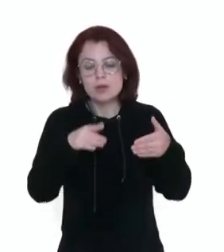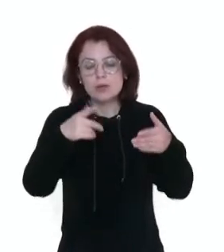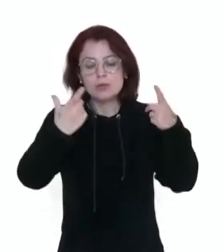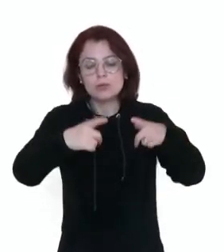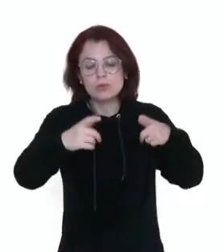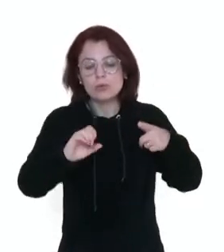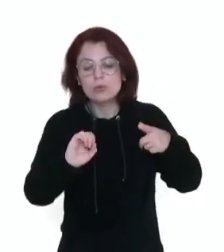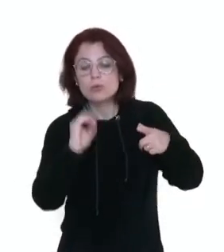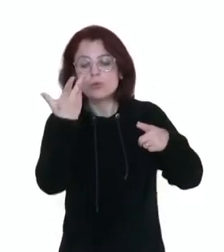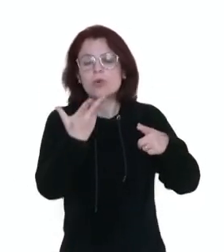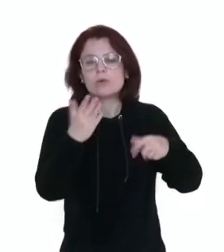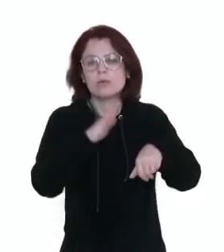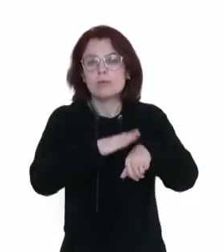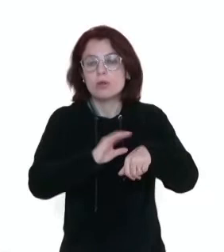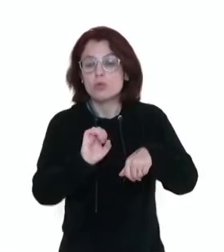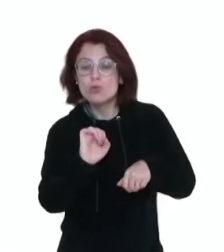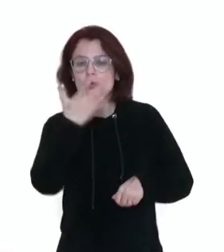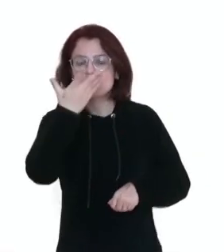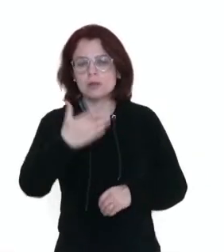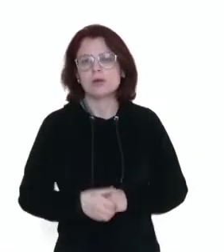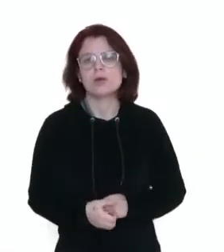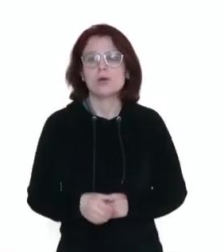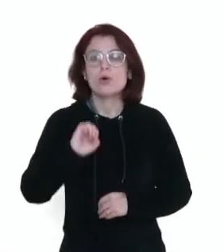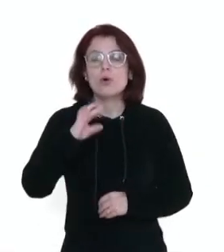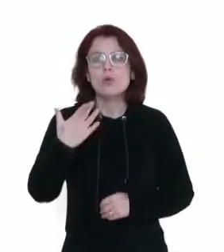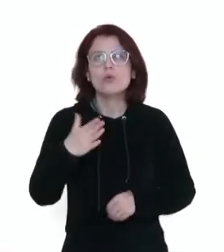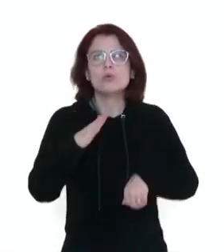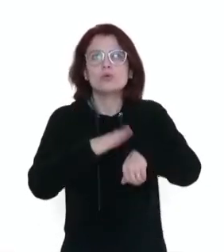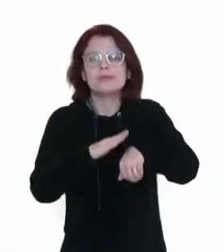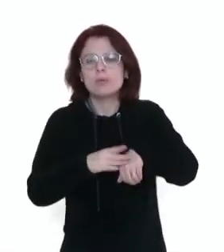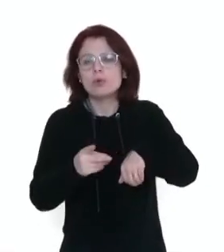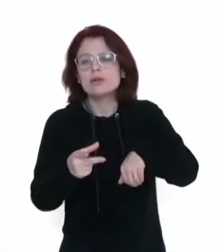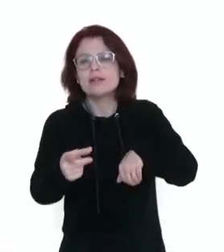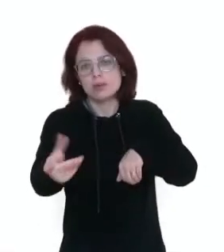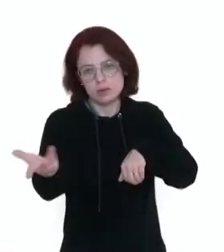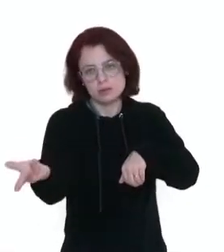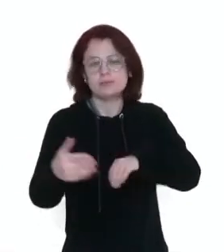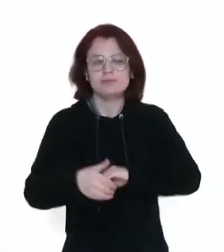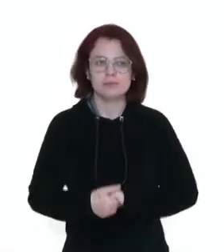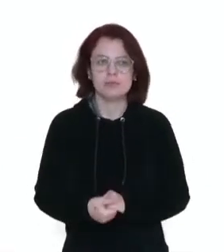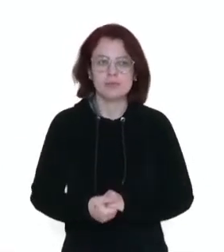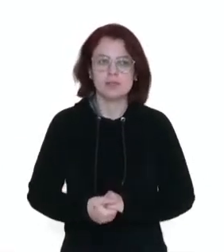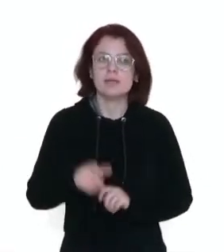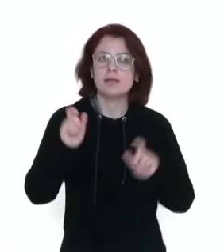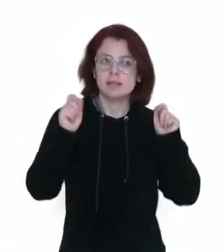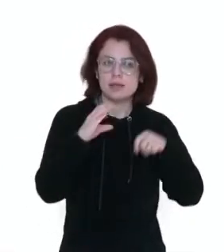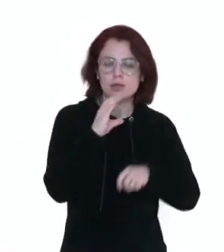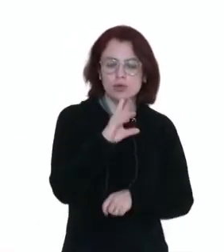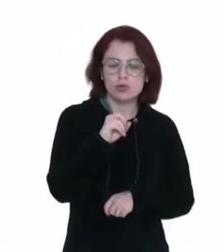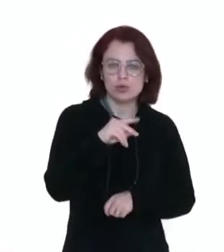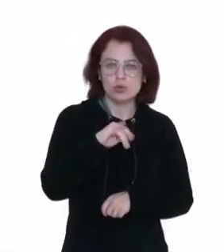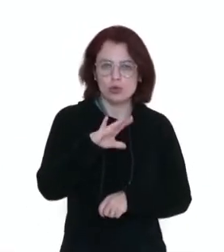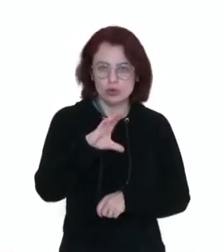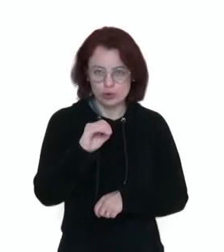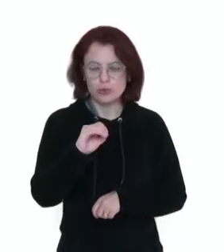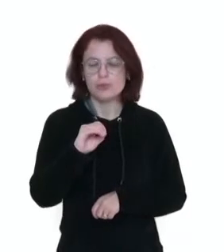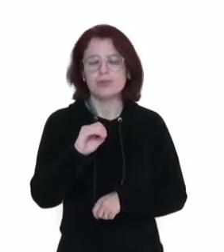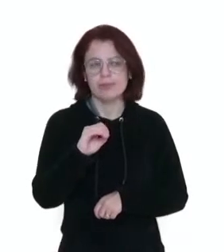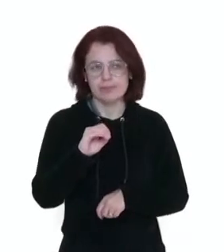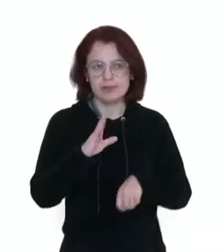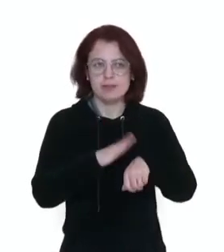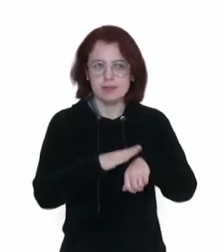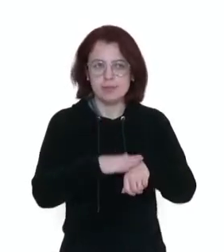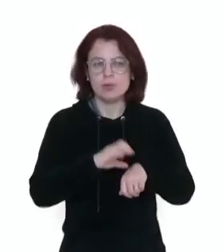as ações ou ao quanto tempo elas duram. E ele pode ser cronológico, medido pelo relógio ou